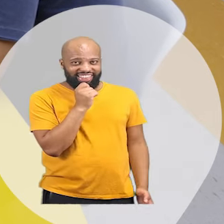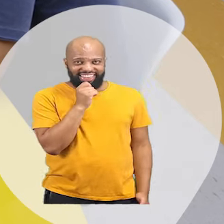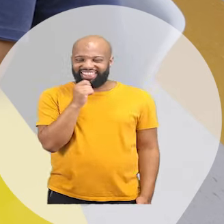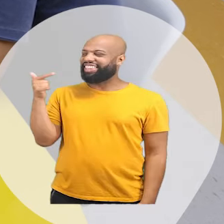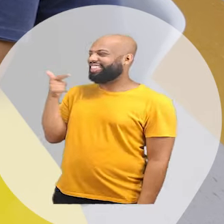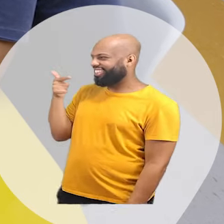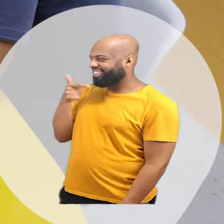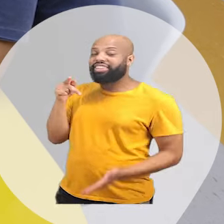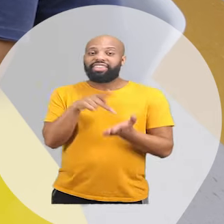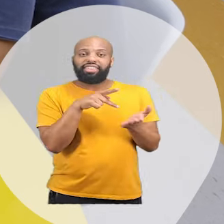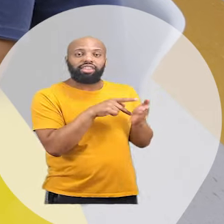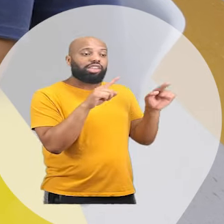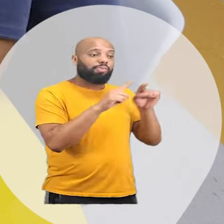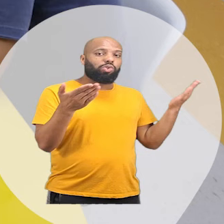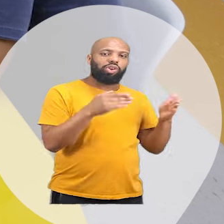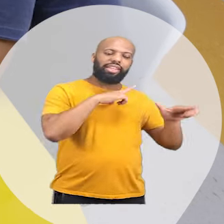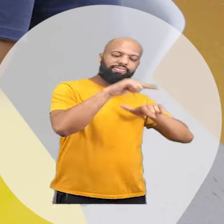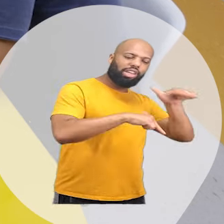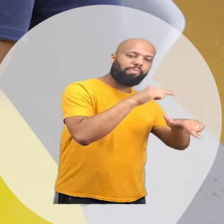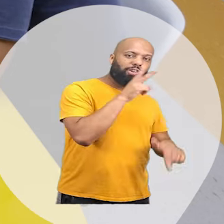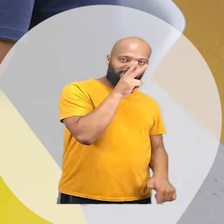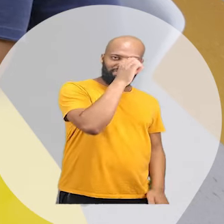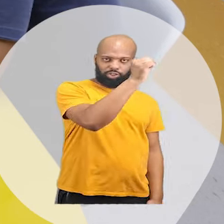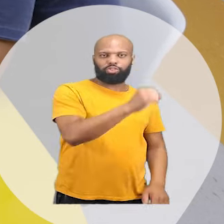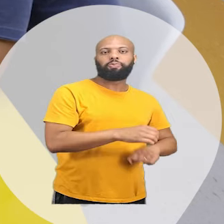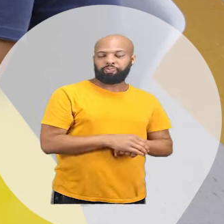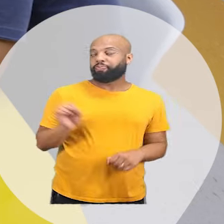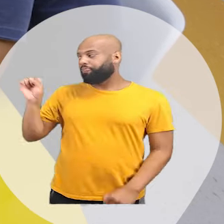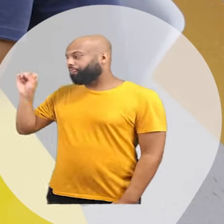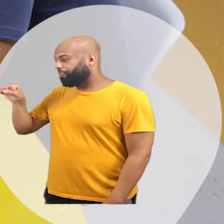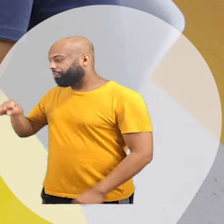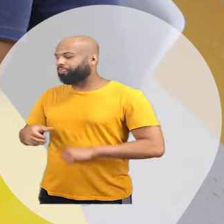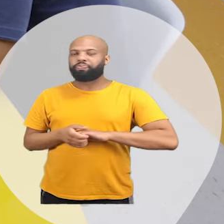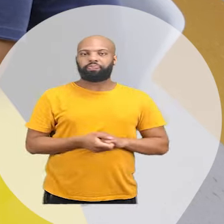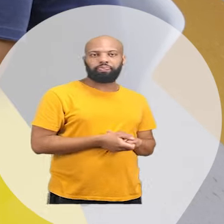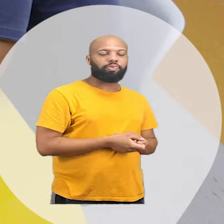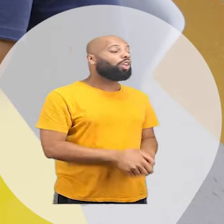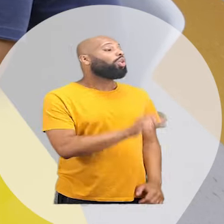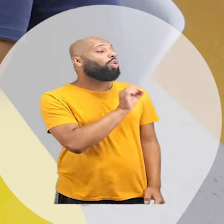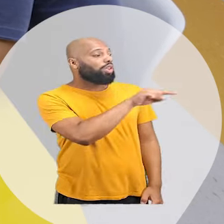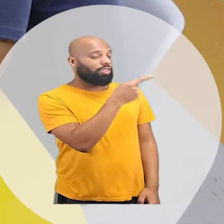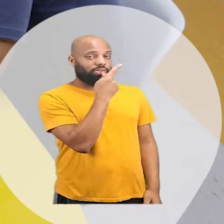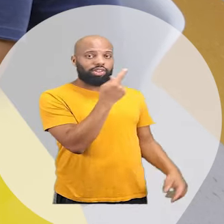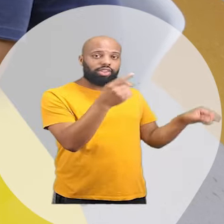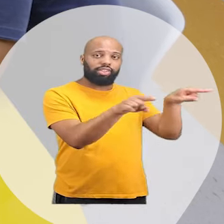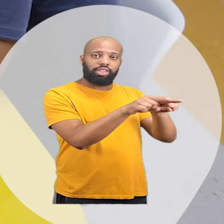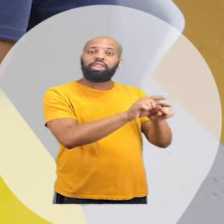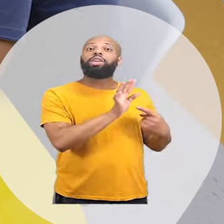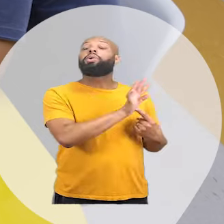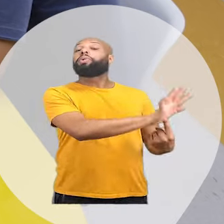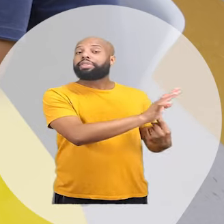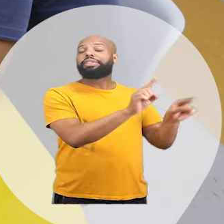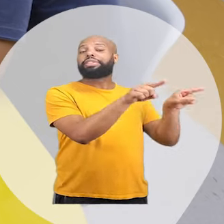hahaha mas hoje um trabalho consolidado sim e isso que você falou de